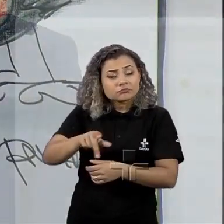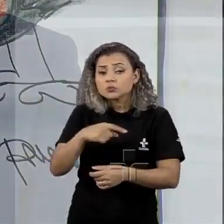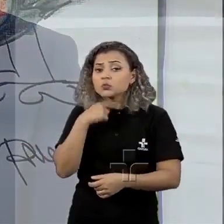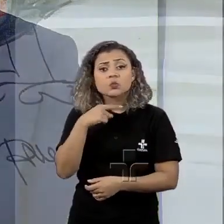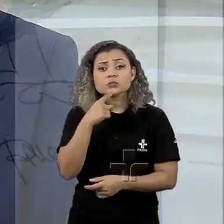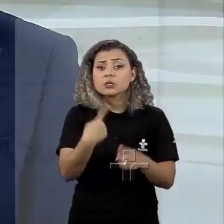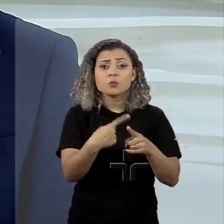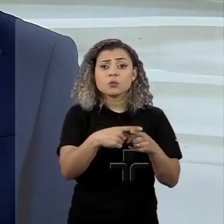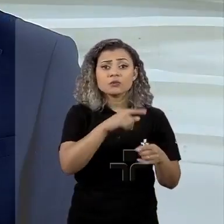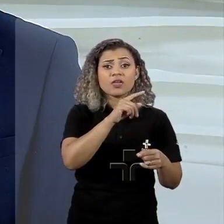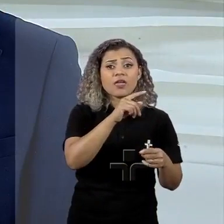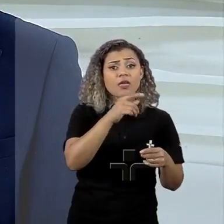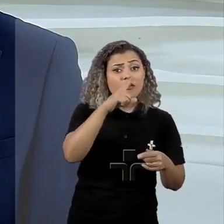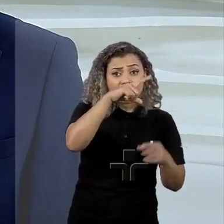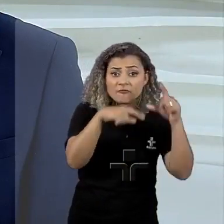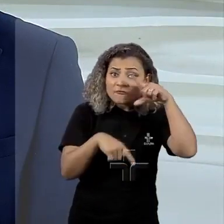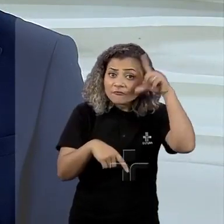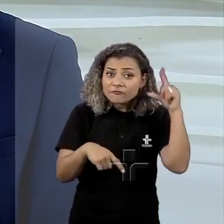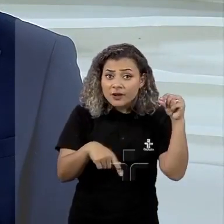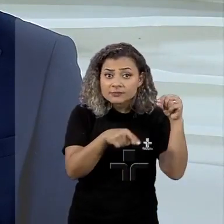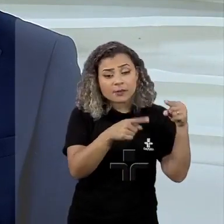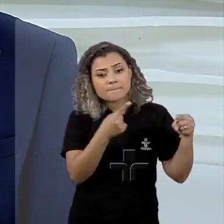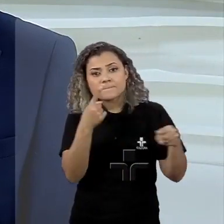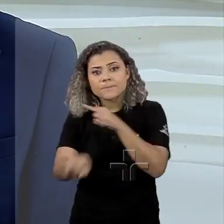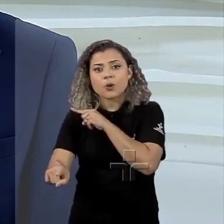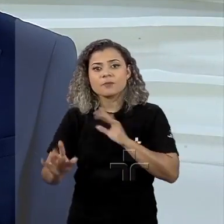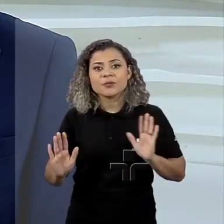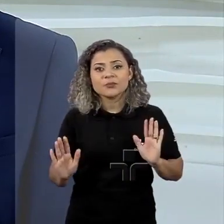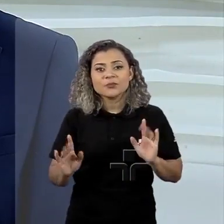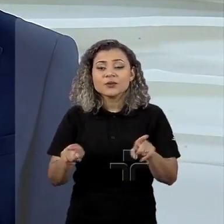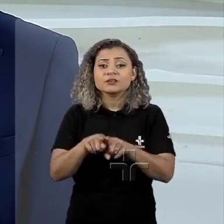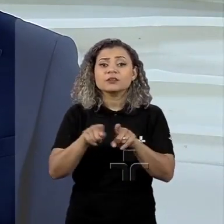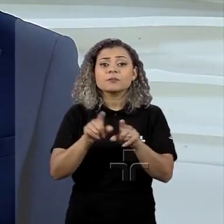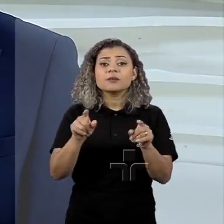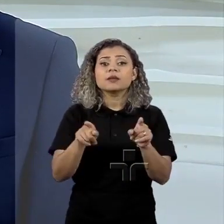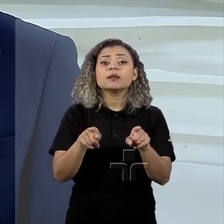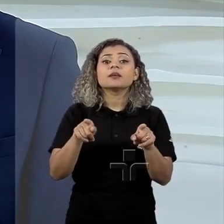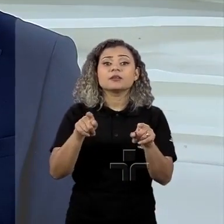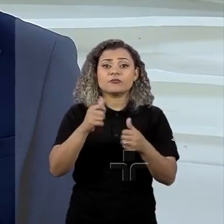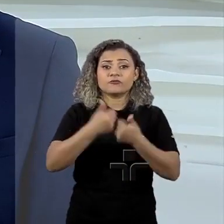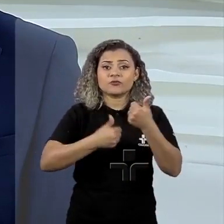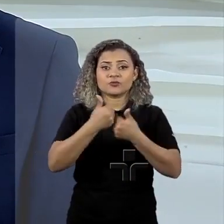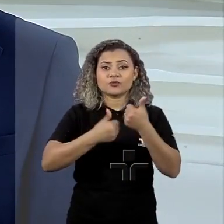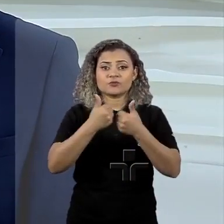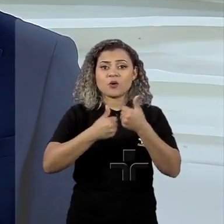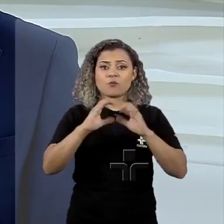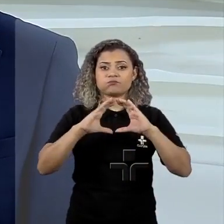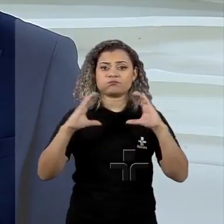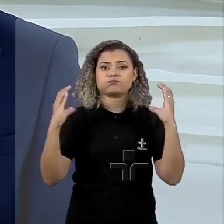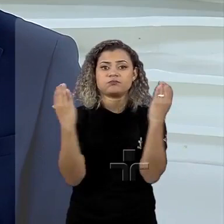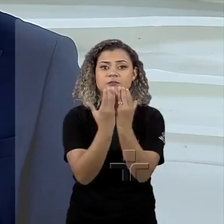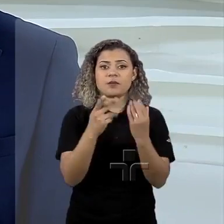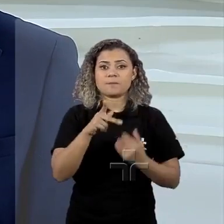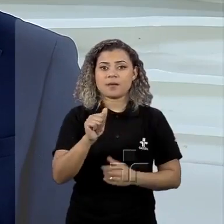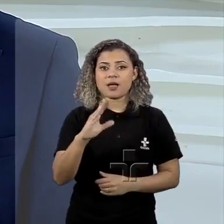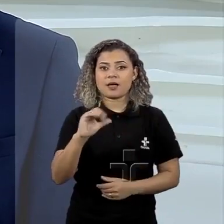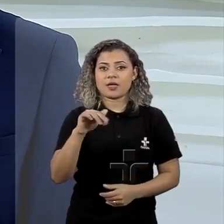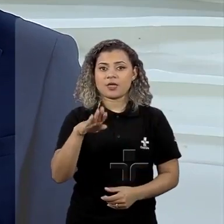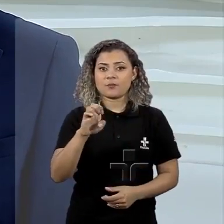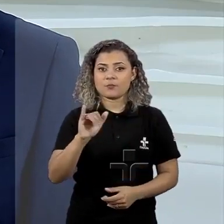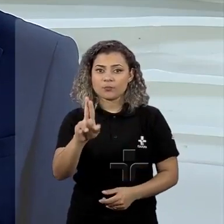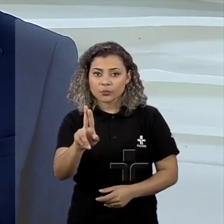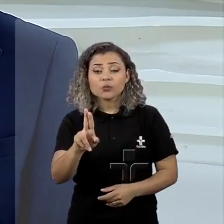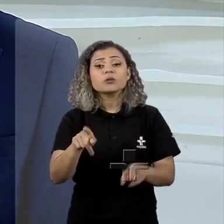sem nenhum ônus para a população, e a melhoria. E o estádio do Pacaembu, que foi a 2ª concessão, também foi impedida por ele, Márcio